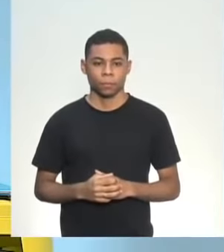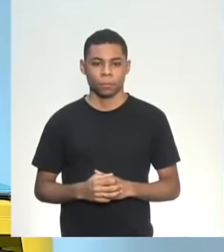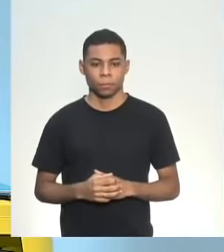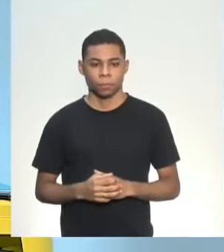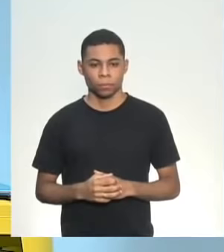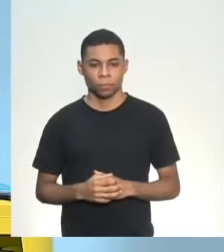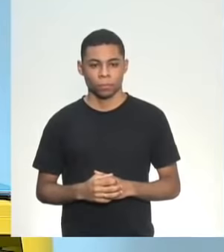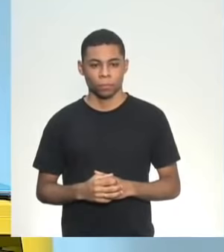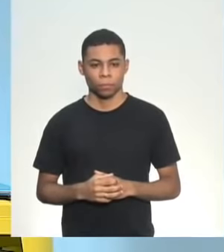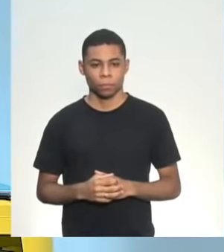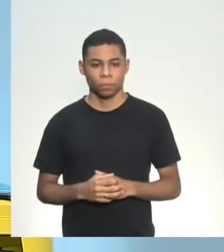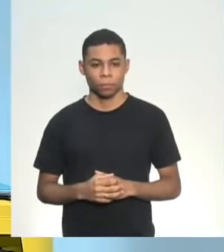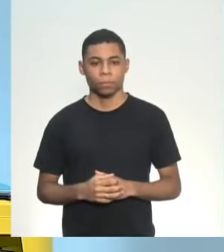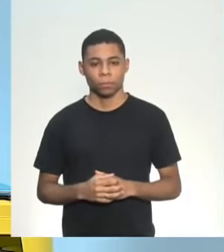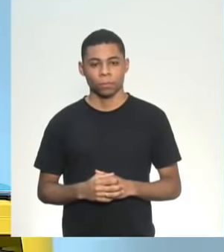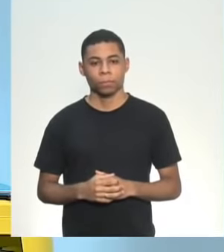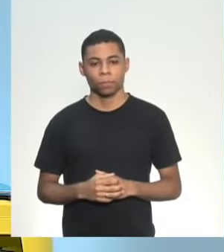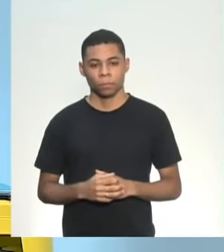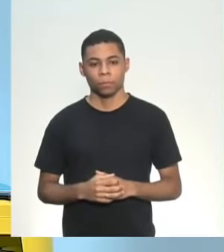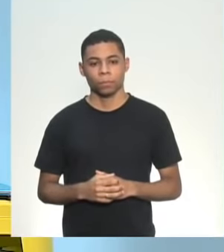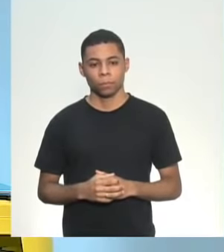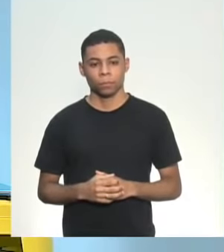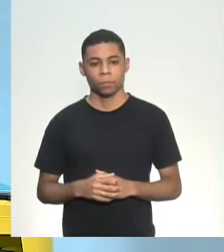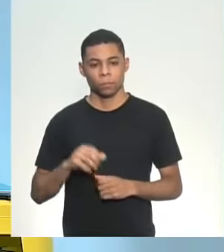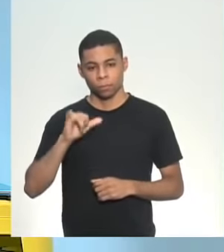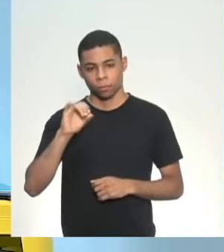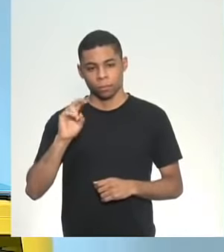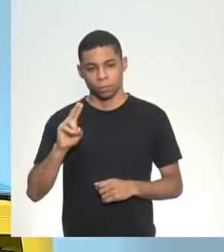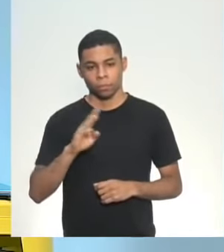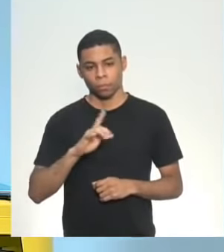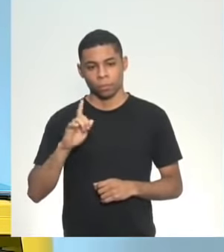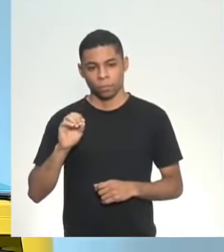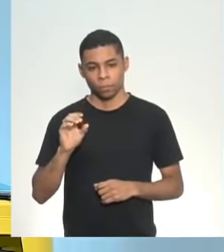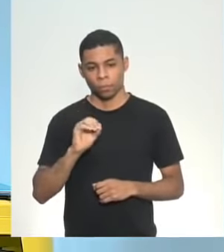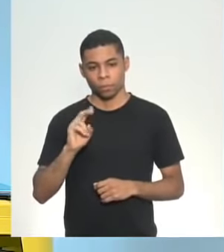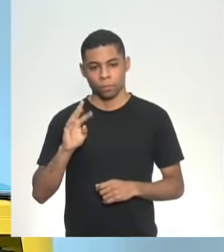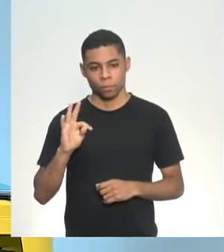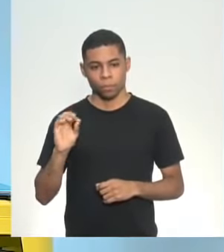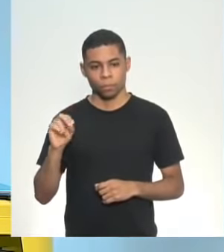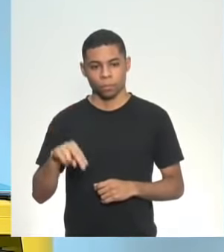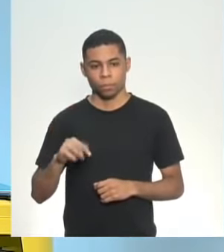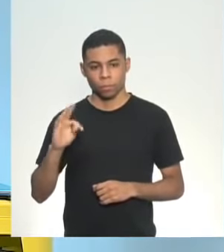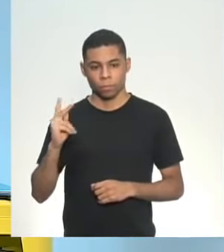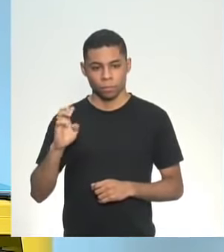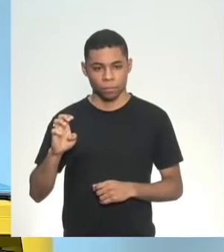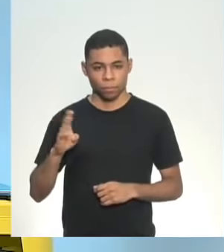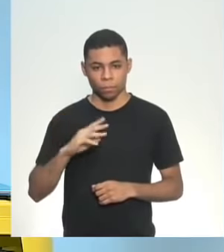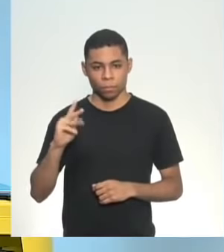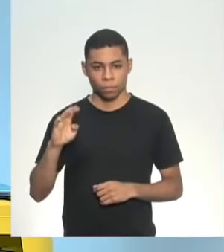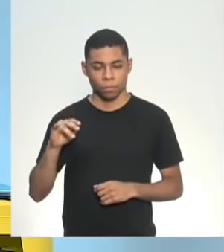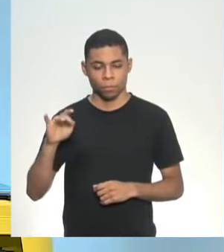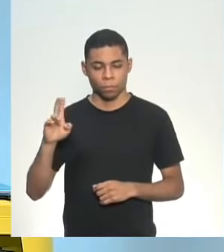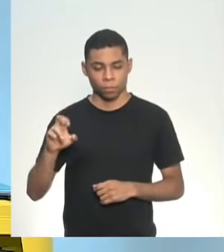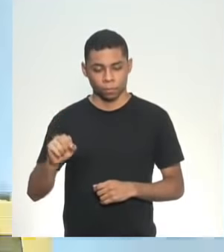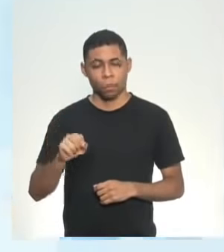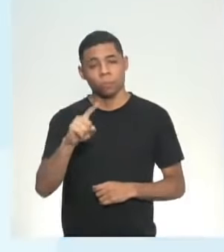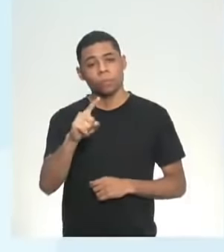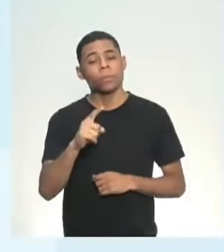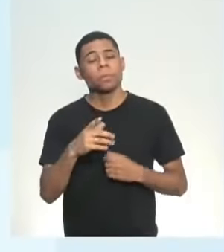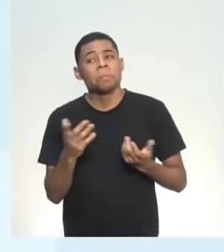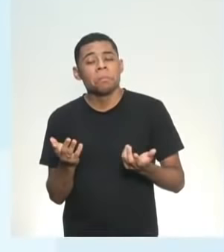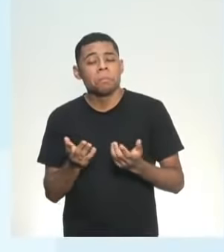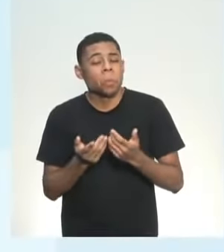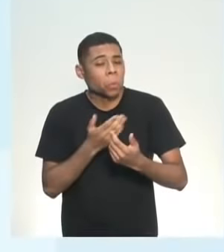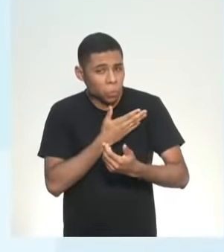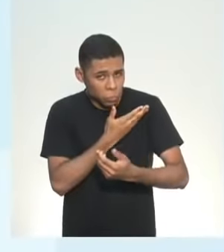e o gol out on the weekend então Com que frequência você sai nos finais de semana